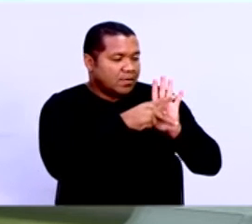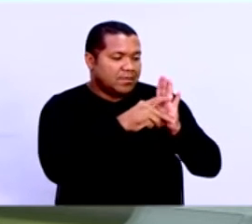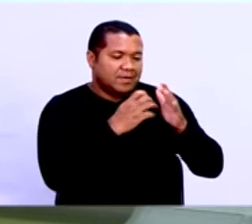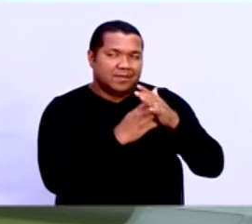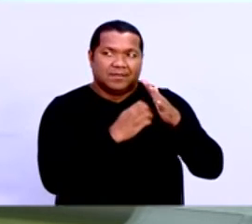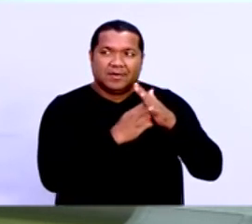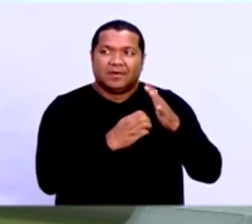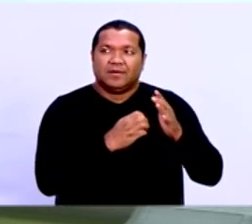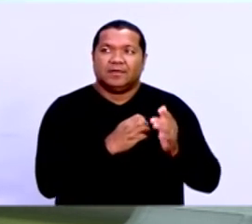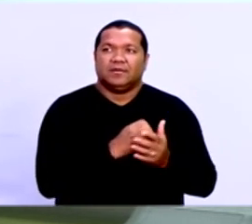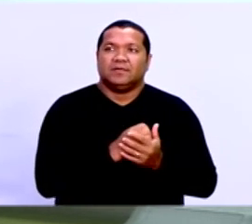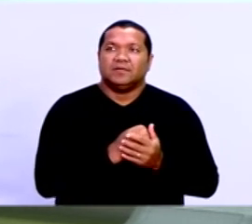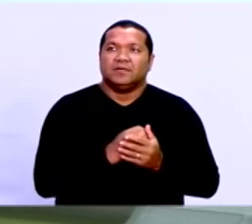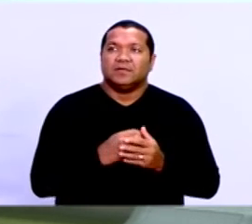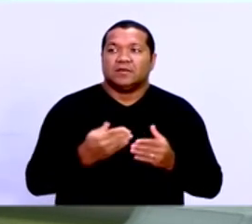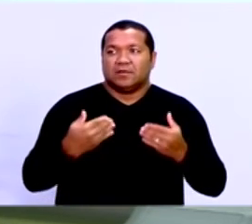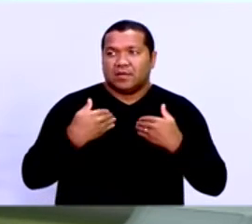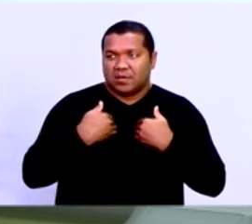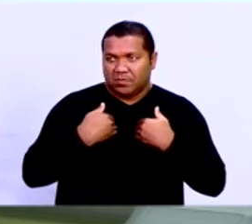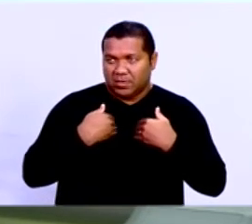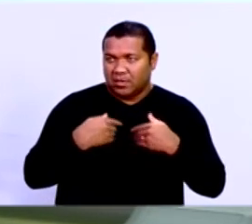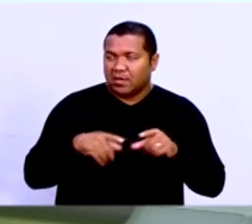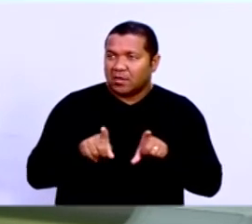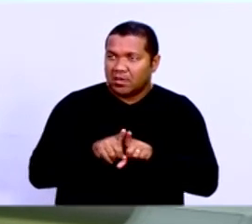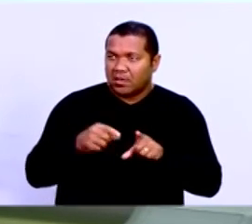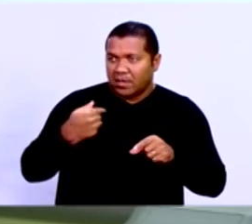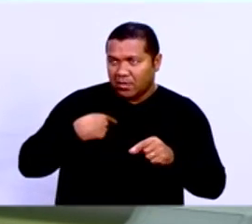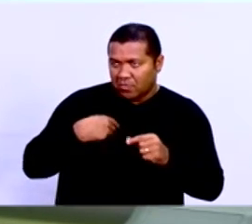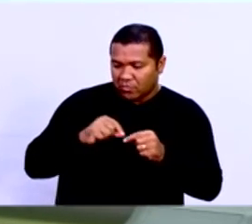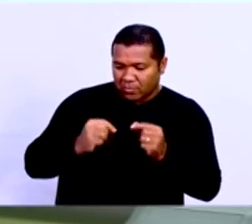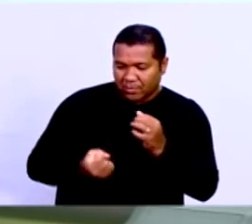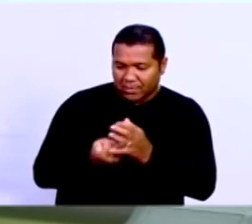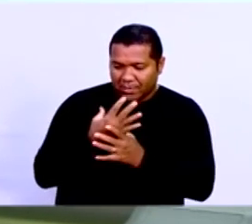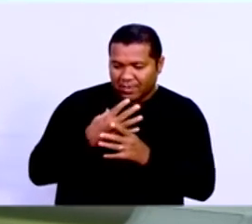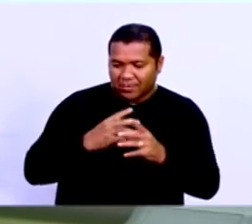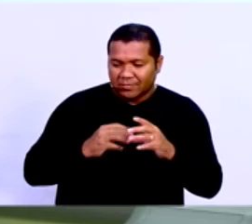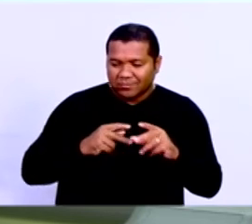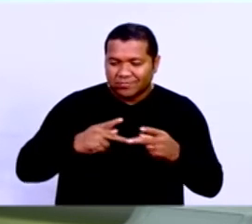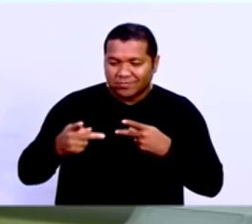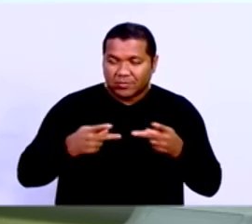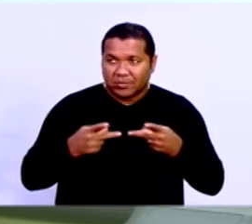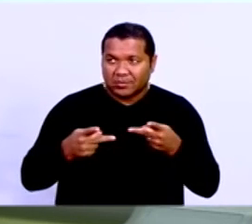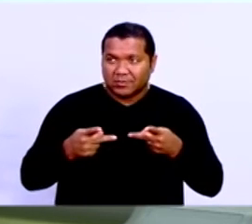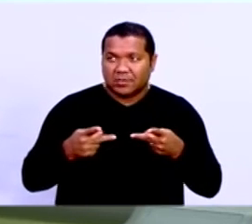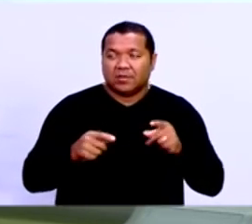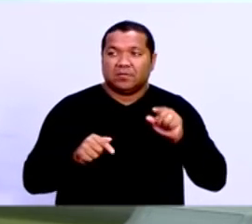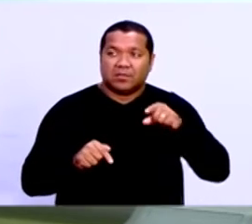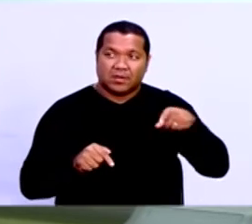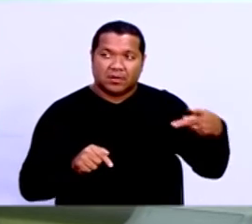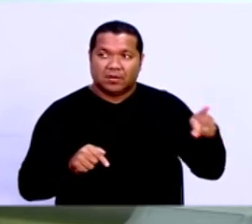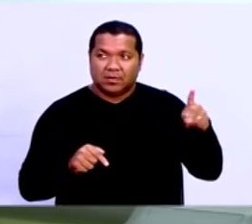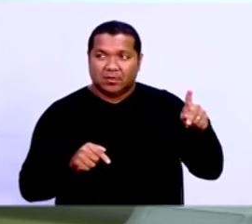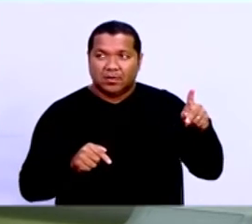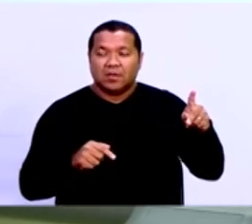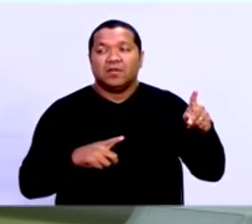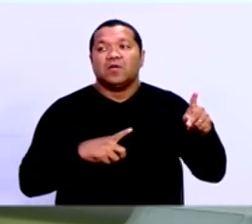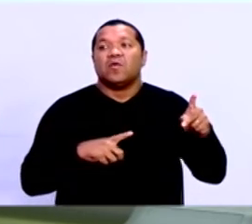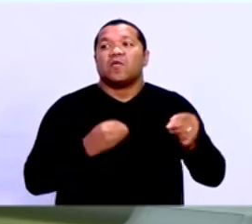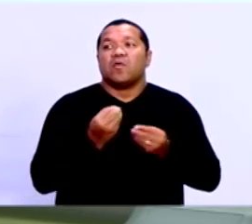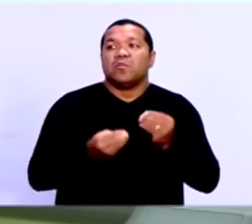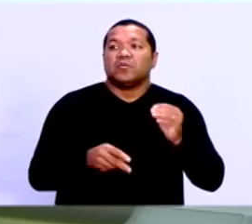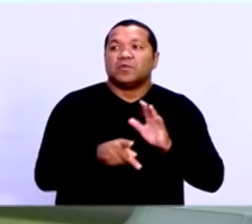tanto na minha que eu sou analista que estou desenvolvendo o cliente para o cliente o sistema dele quanto dentro